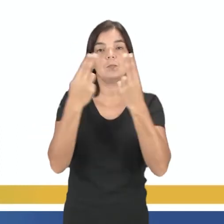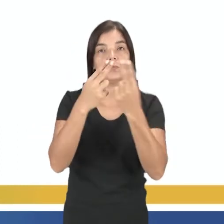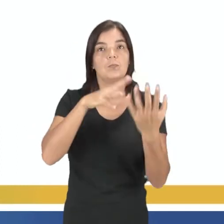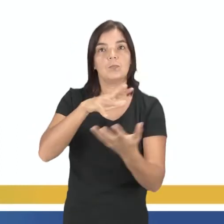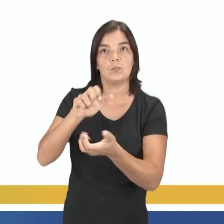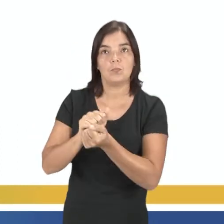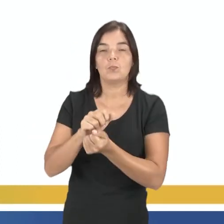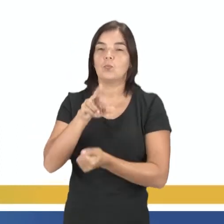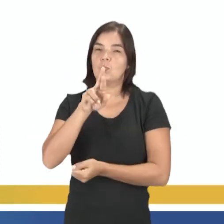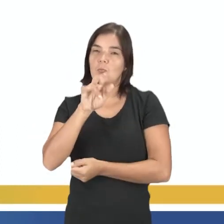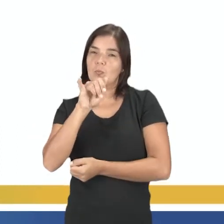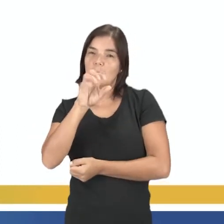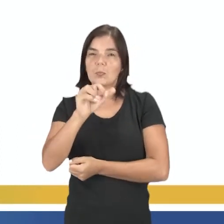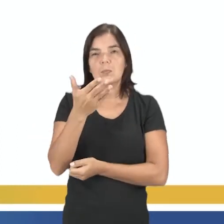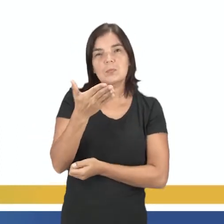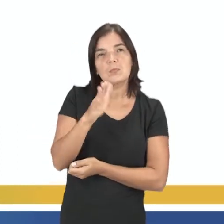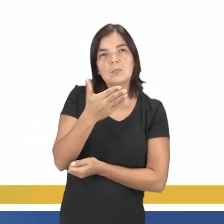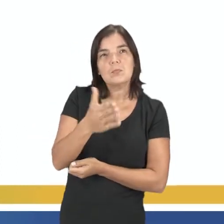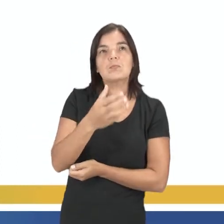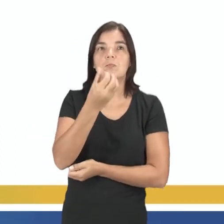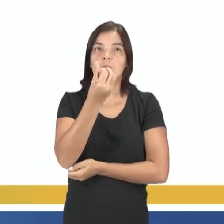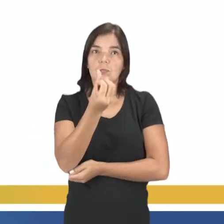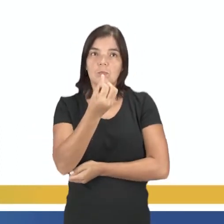raio médio de